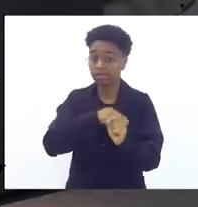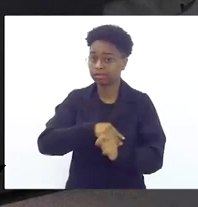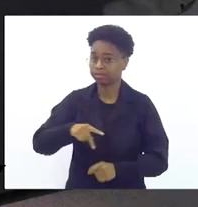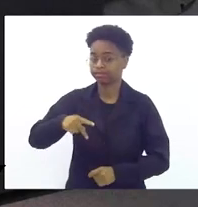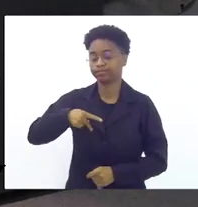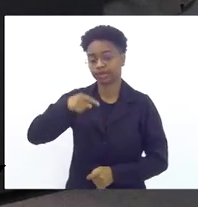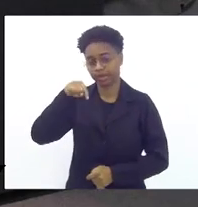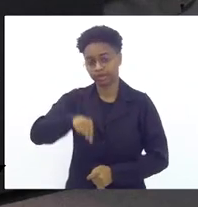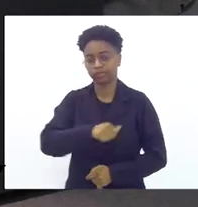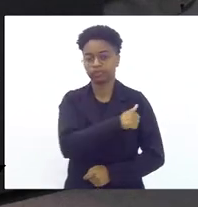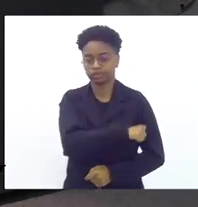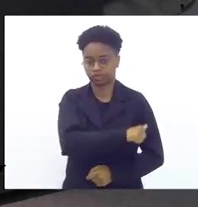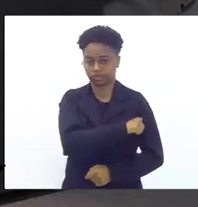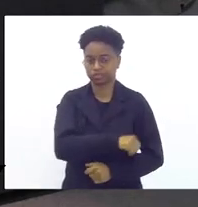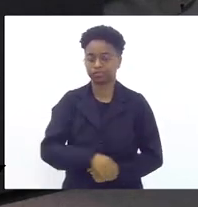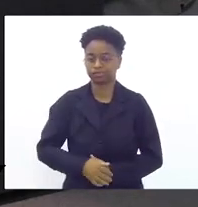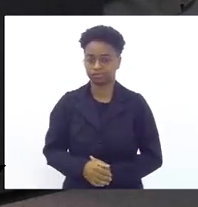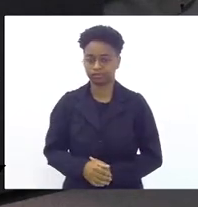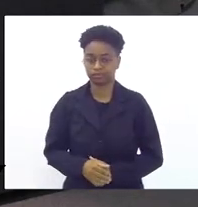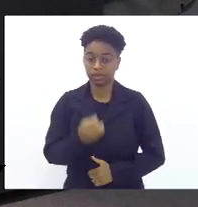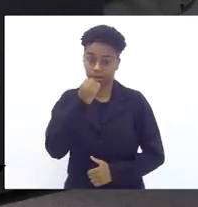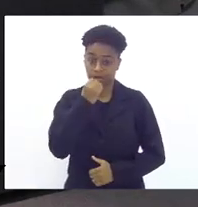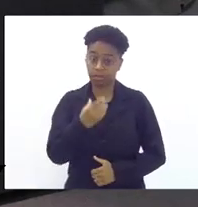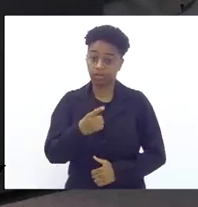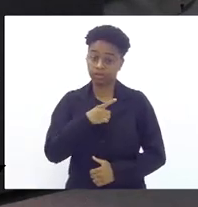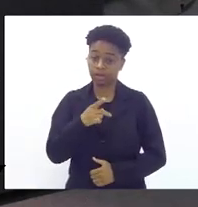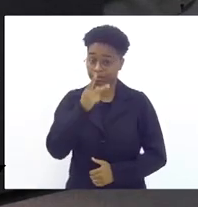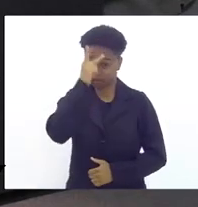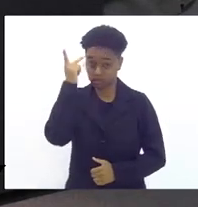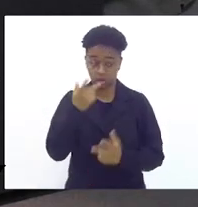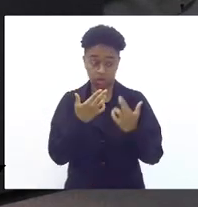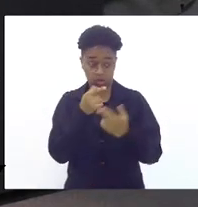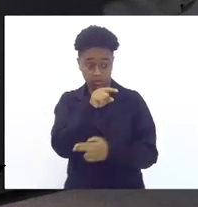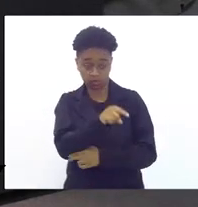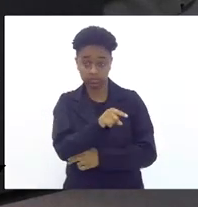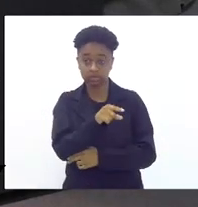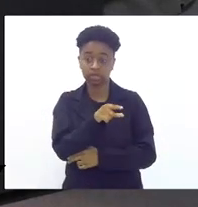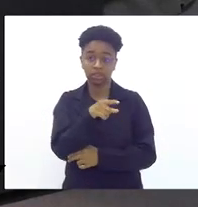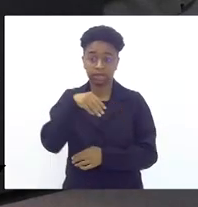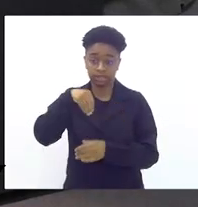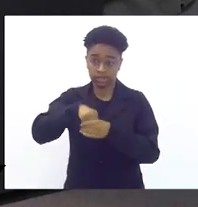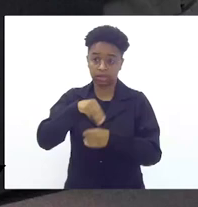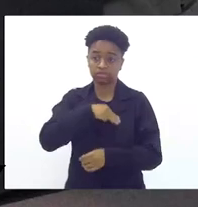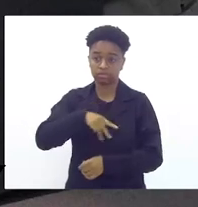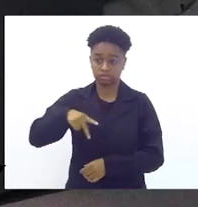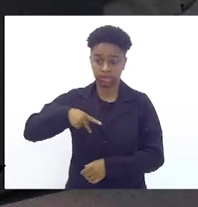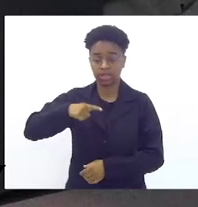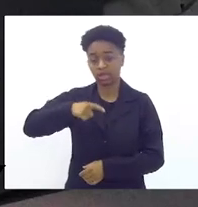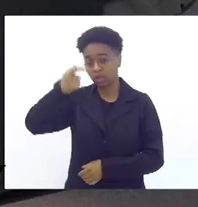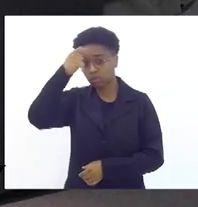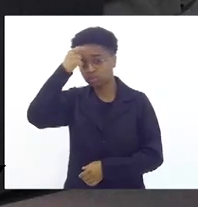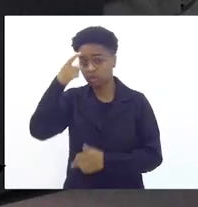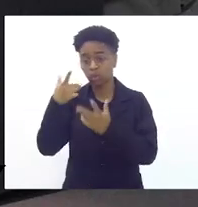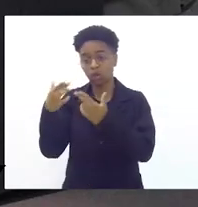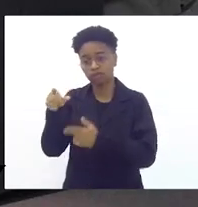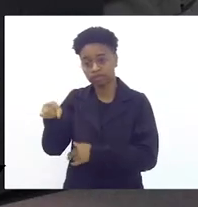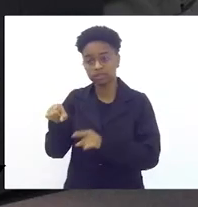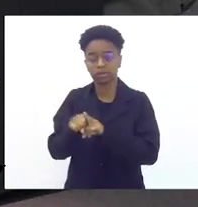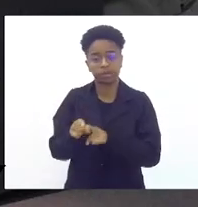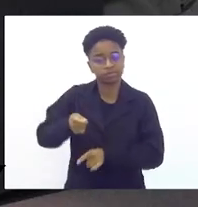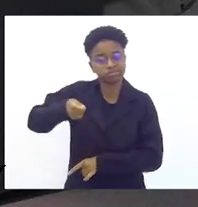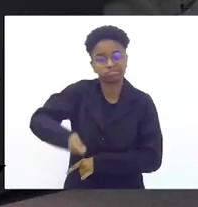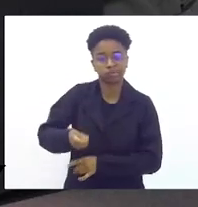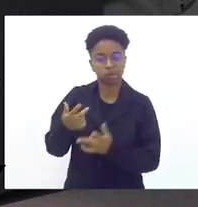Público do Rio de Janeiro Ainda bem que temos pessoas como você lá com a consciência que você tem com a firmeza que você tem